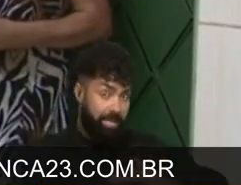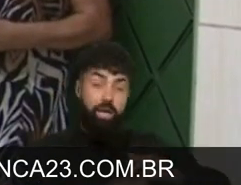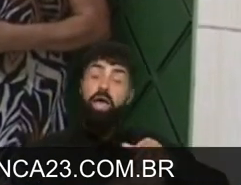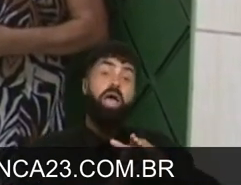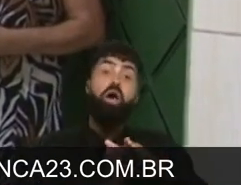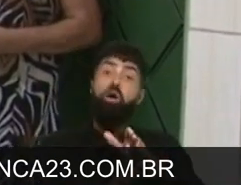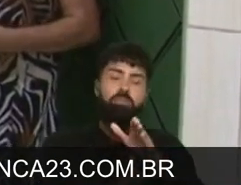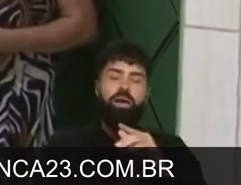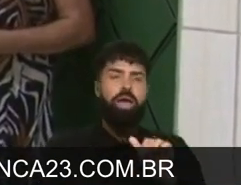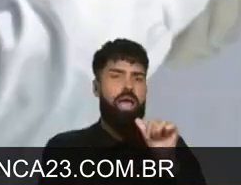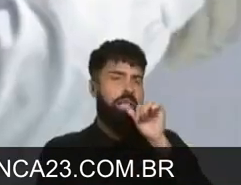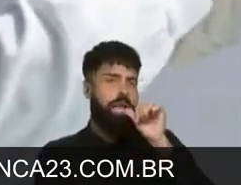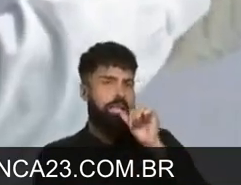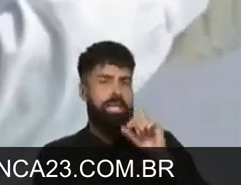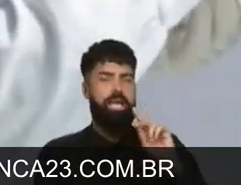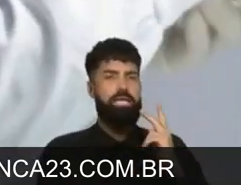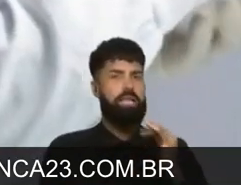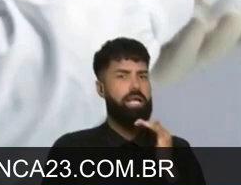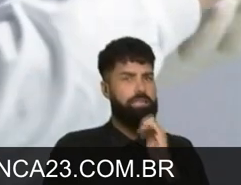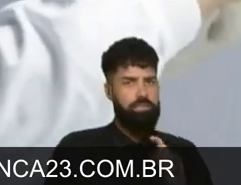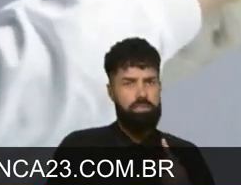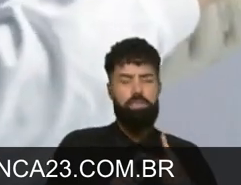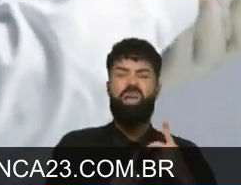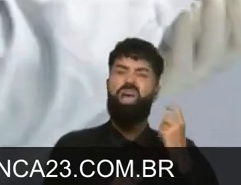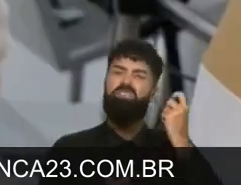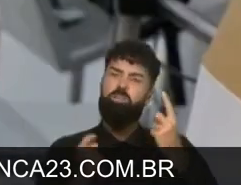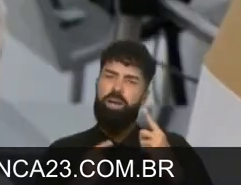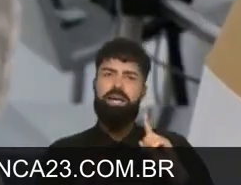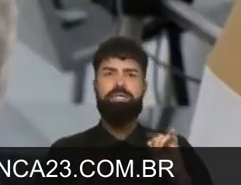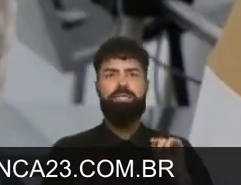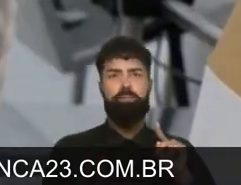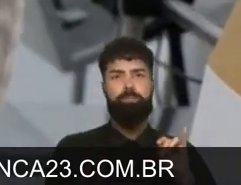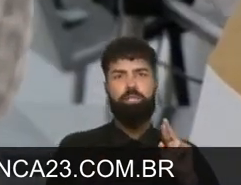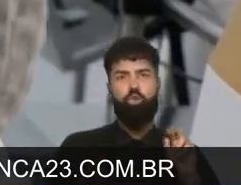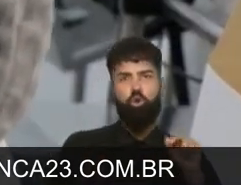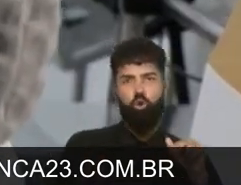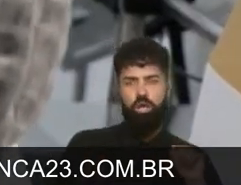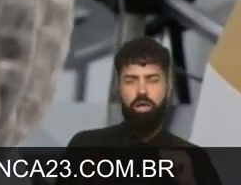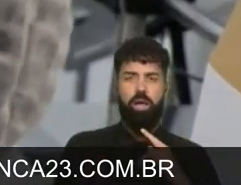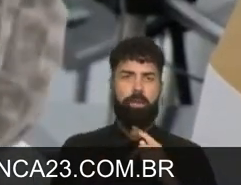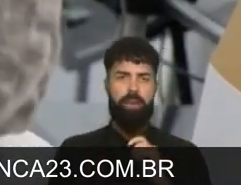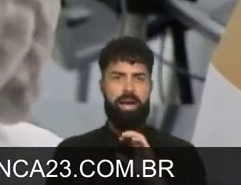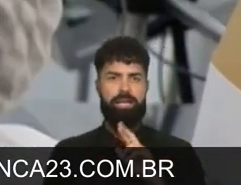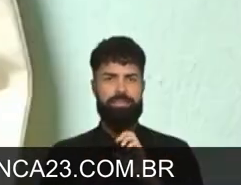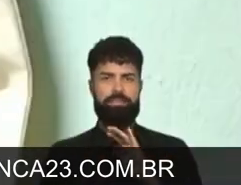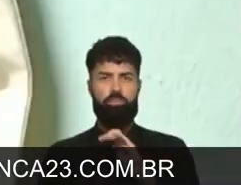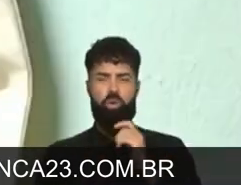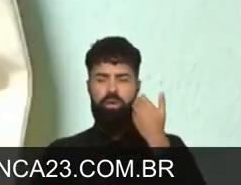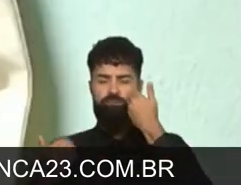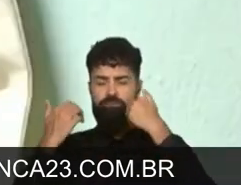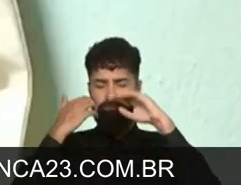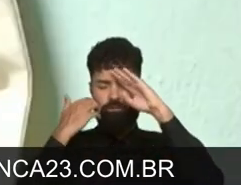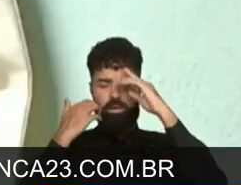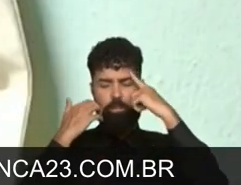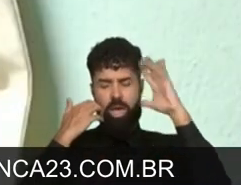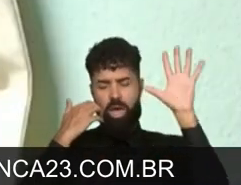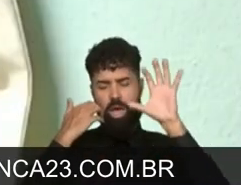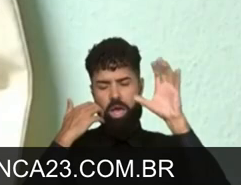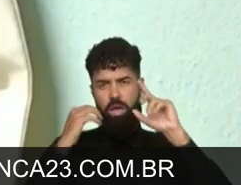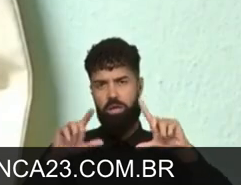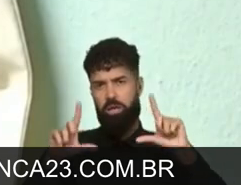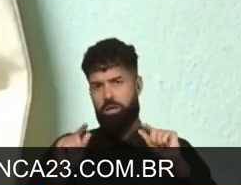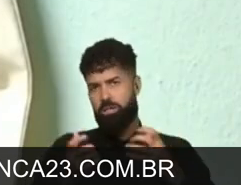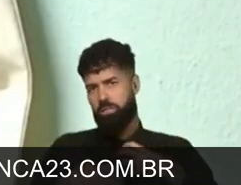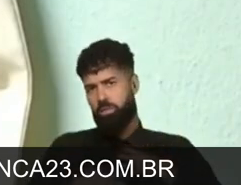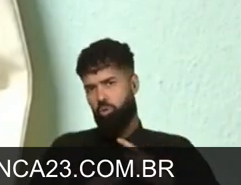e, eventualmente, o uso de analgésicos, como dipirona e paracetamol, para tentar controlar os sintomas. Não existe nenhum